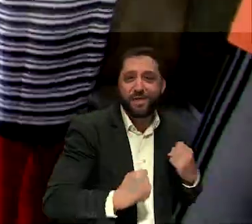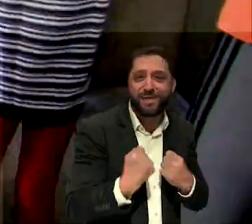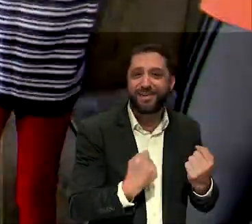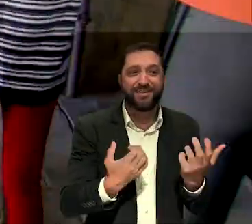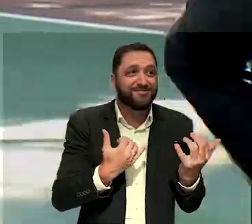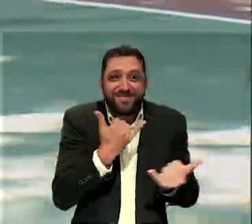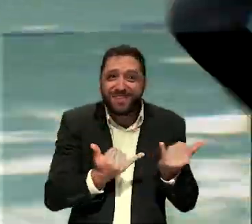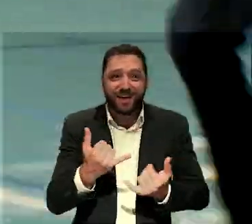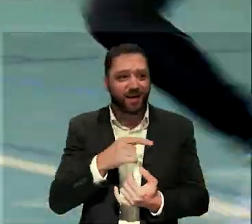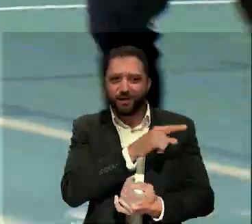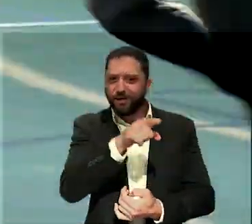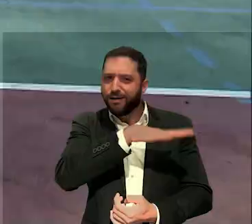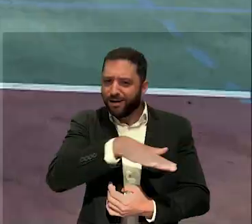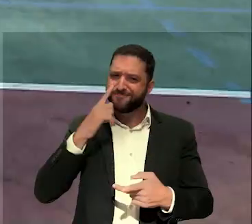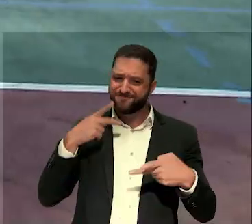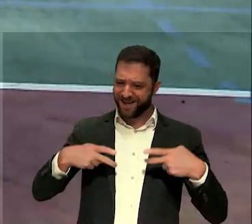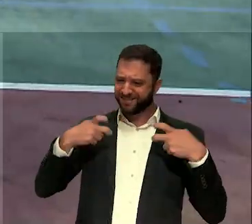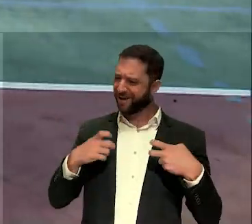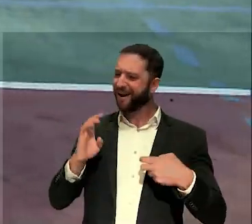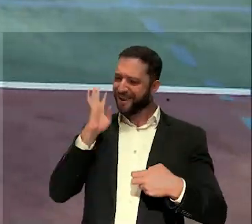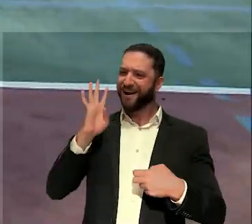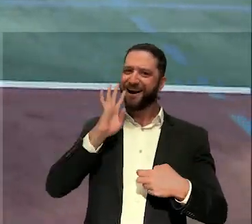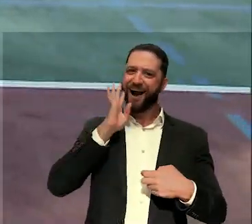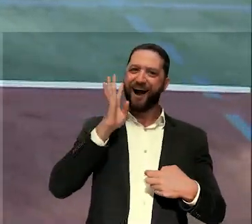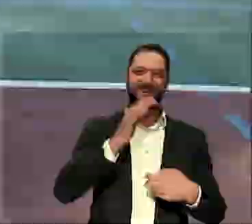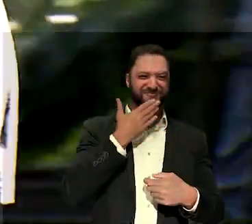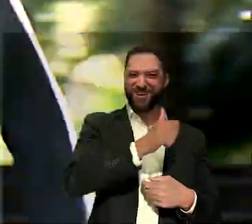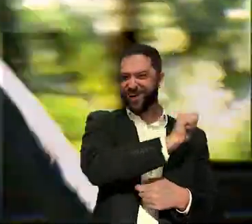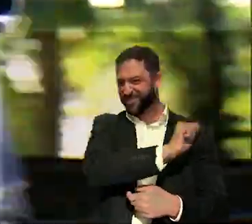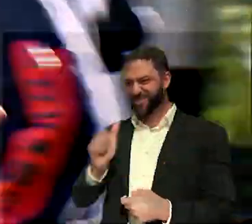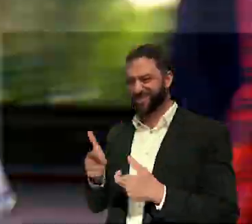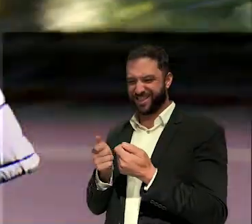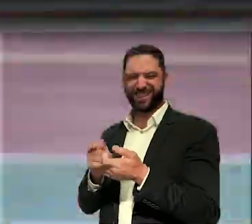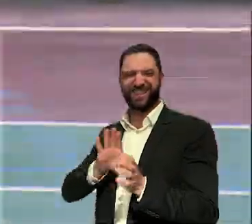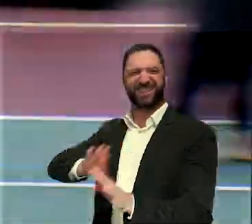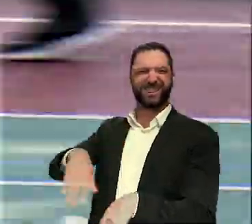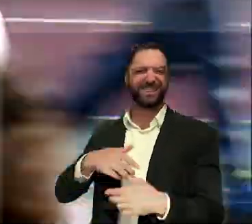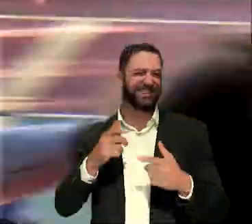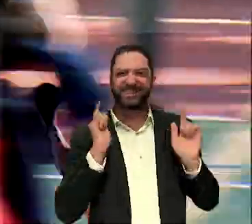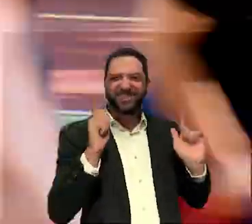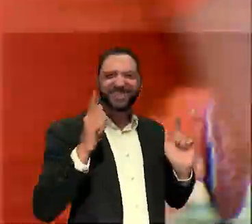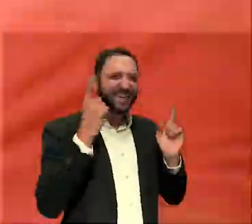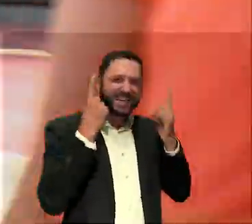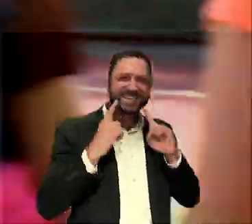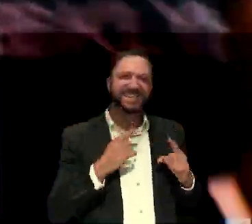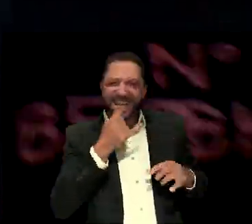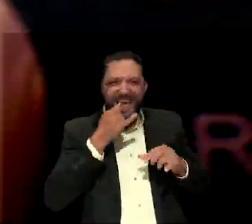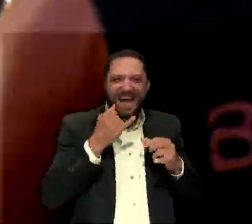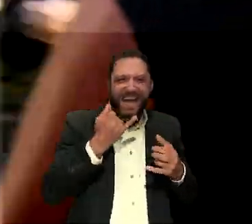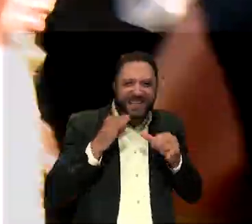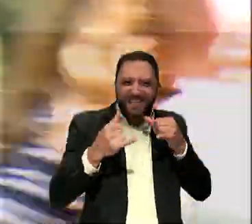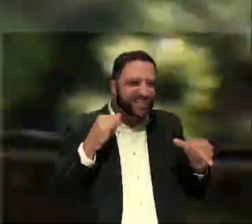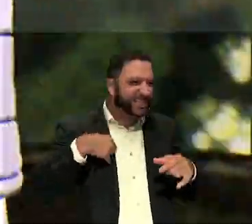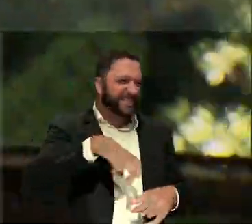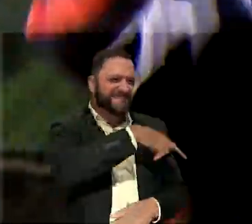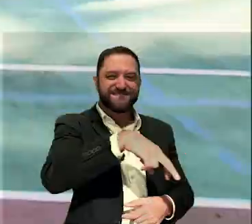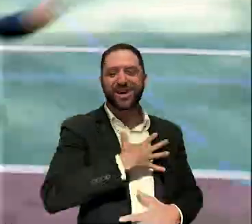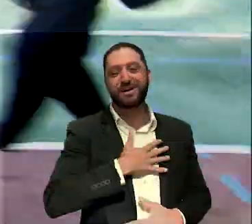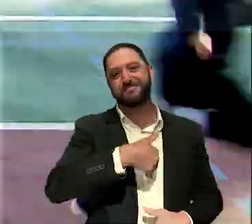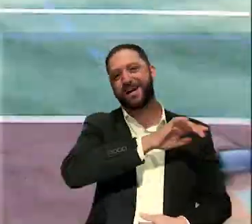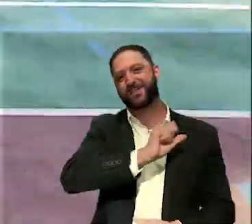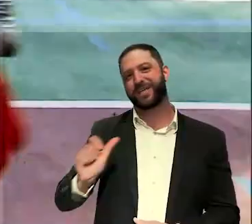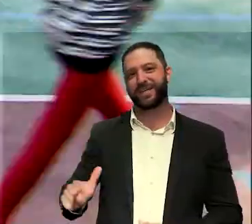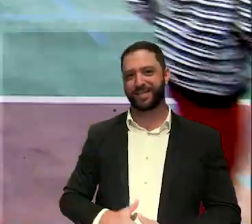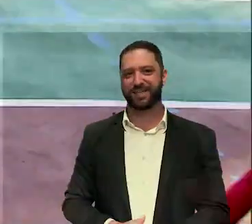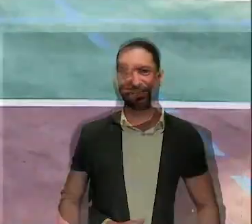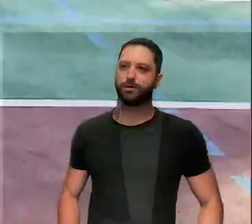dançar, correr. E aos poucos eles percebem que a brincadeira é mais legal quando gastam menos bateria e